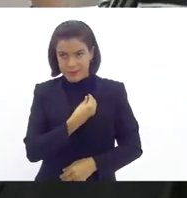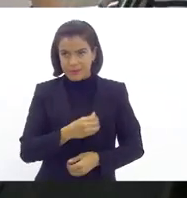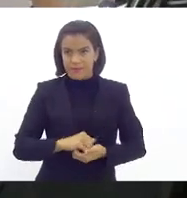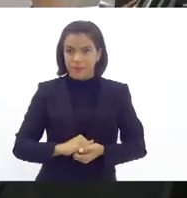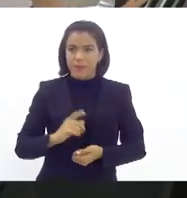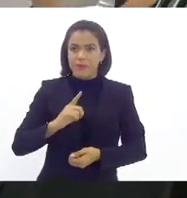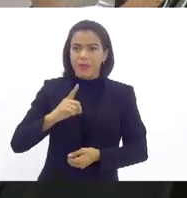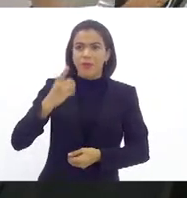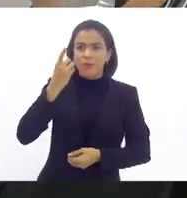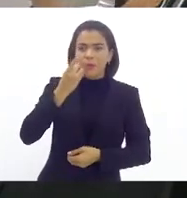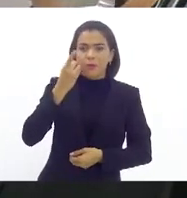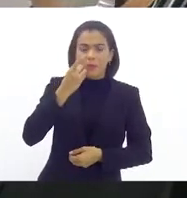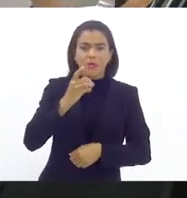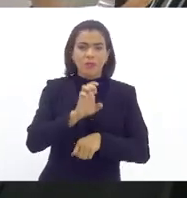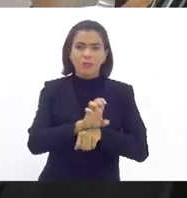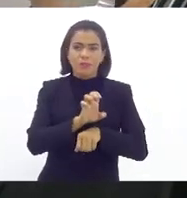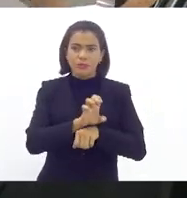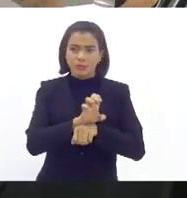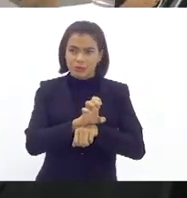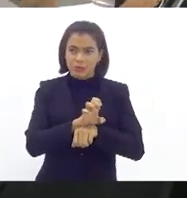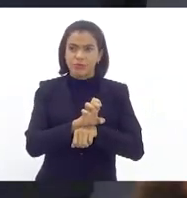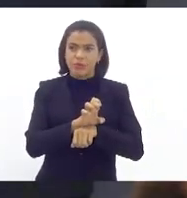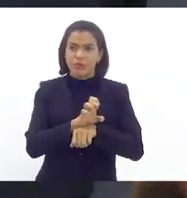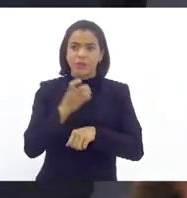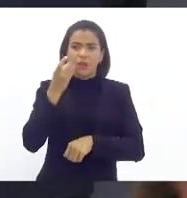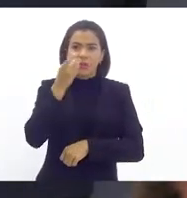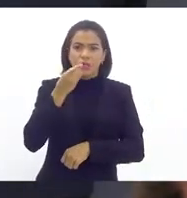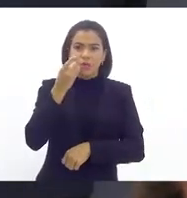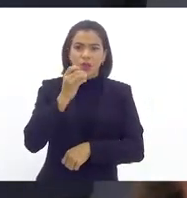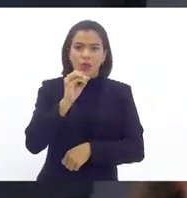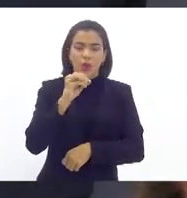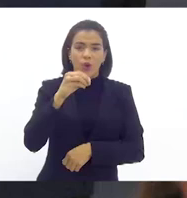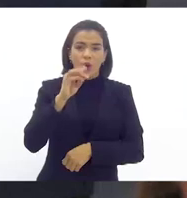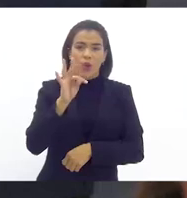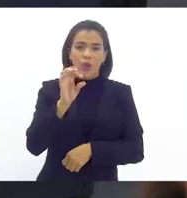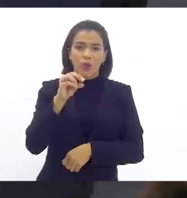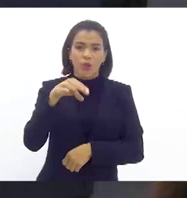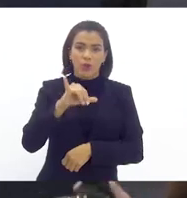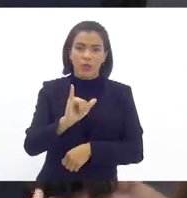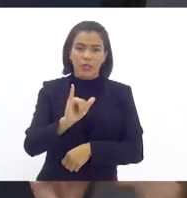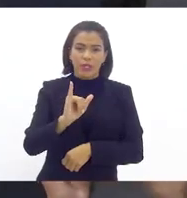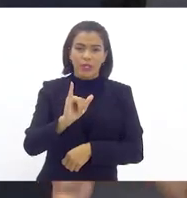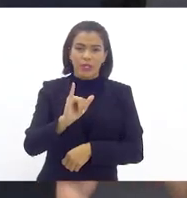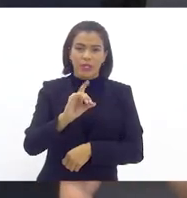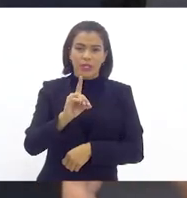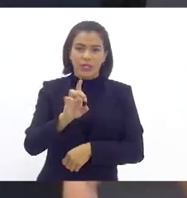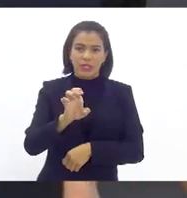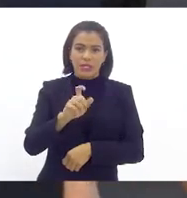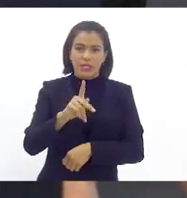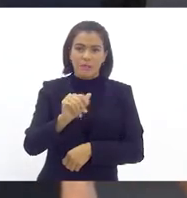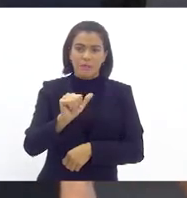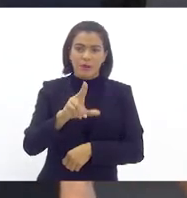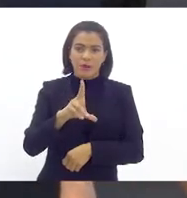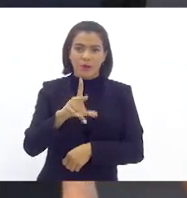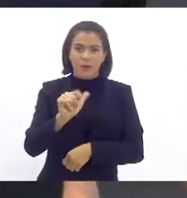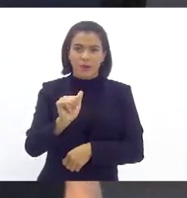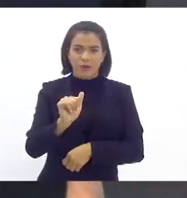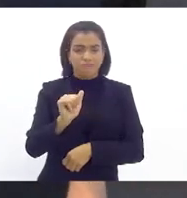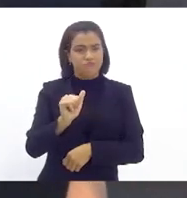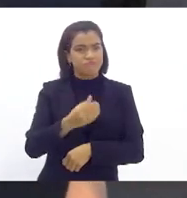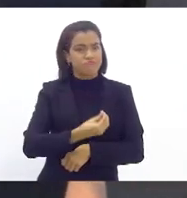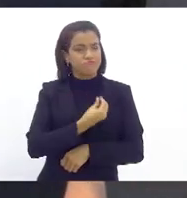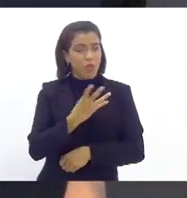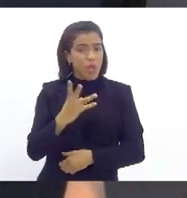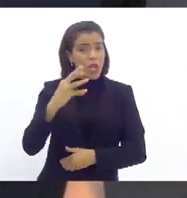deputado estadual conosco, deputado Ottoni de Paula Paik, que está aqui presente com a gente e que na mesa também. E compõe a comissão